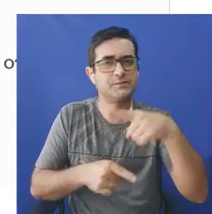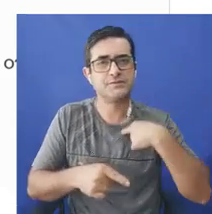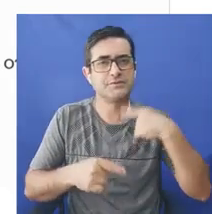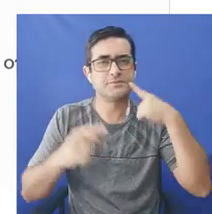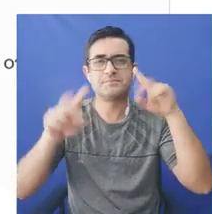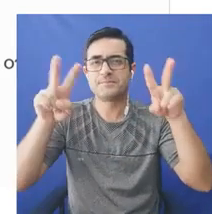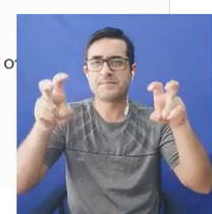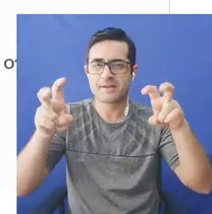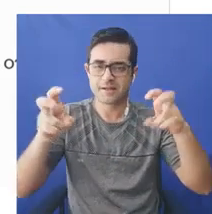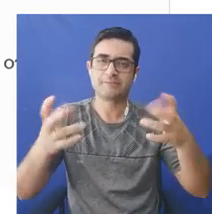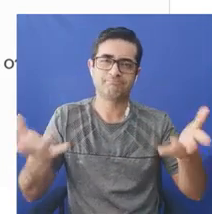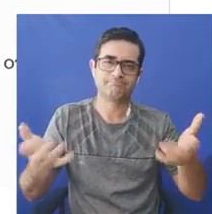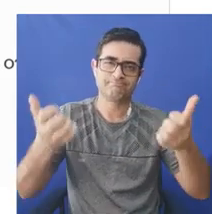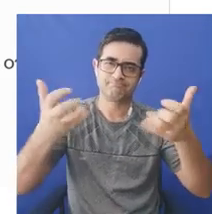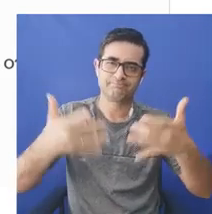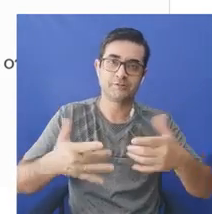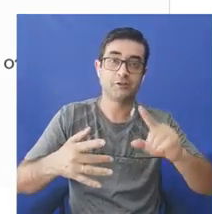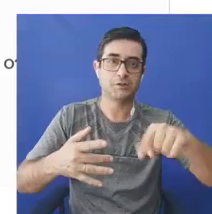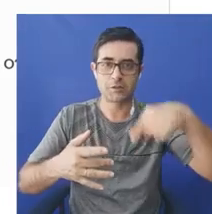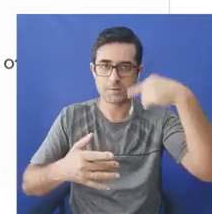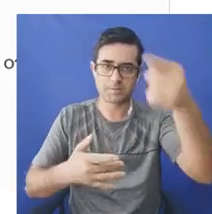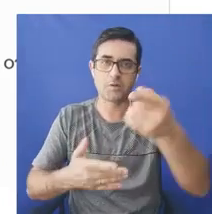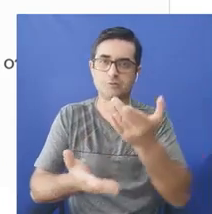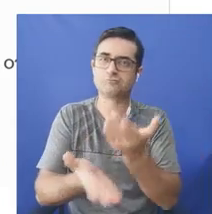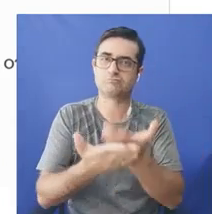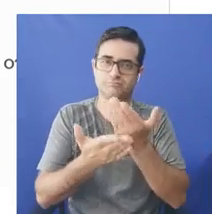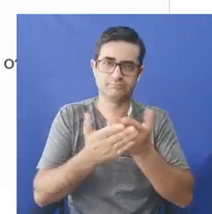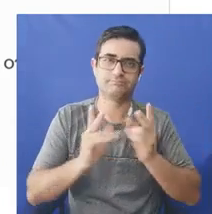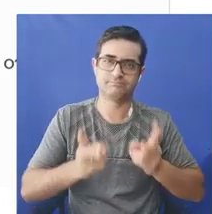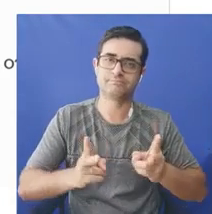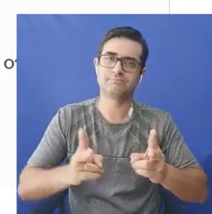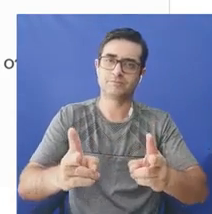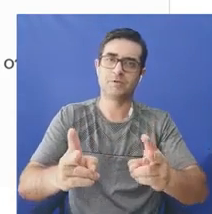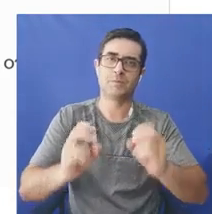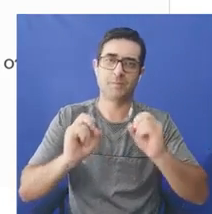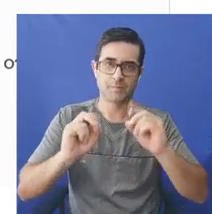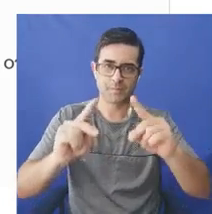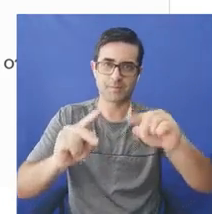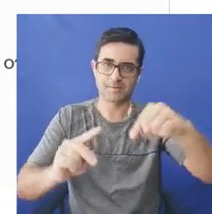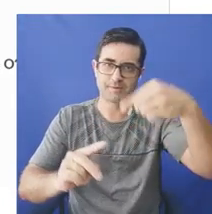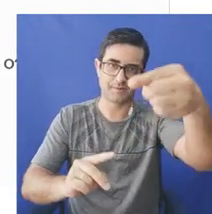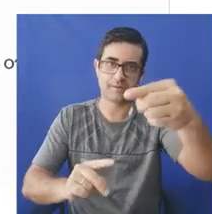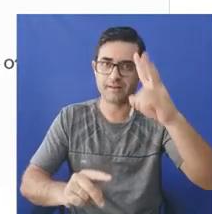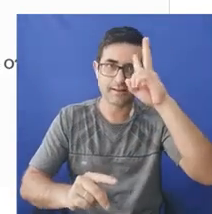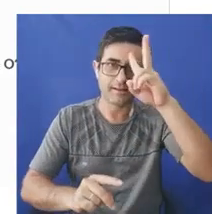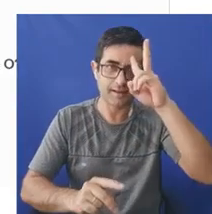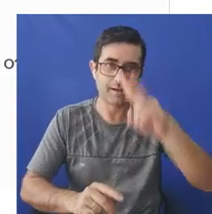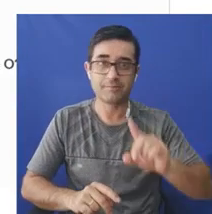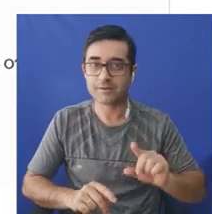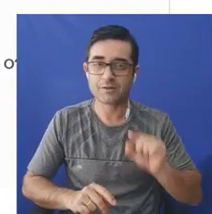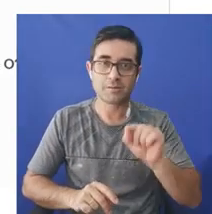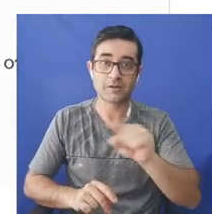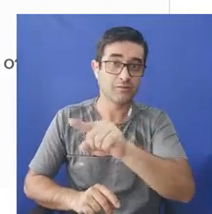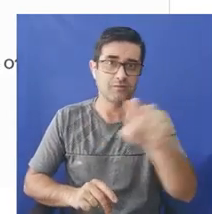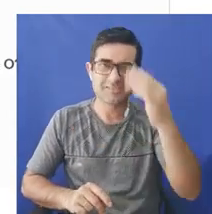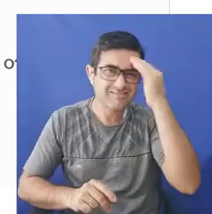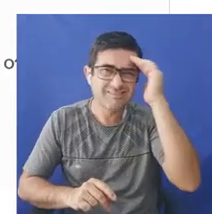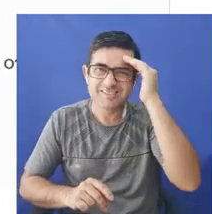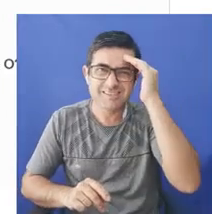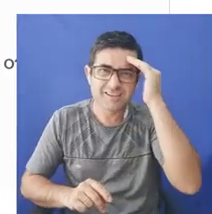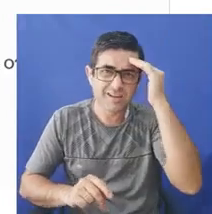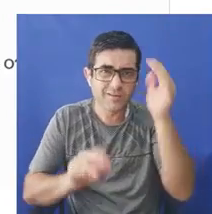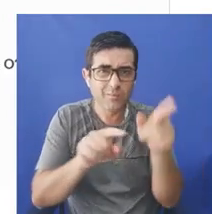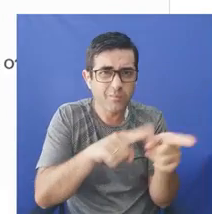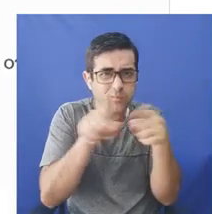gente tinha falado até agora. E a gente vai poder dar sequência no próximo conteúdo. Lembrando que, se vocês